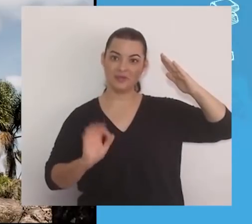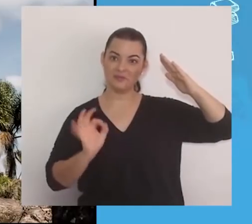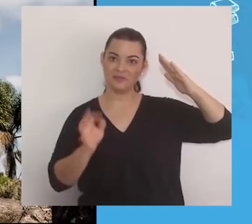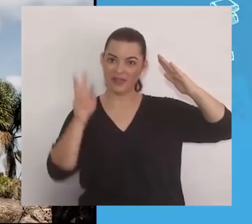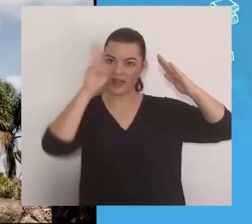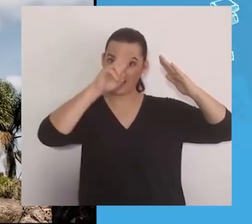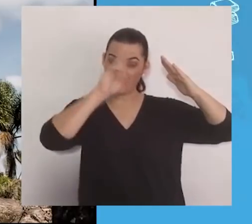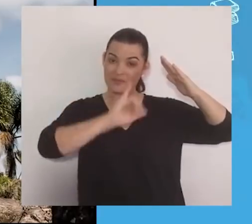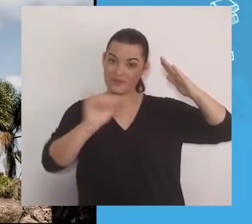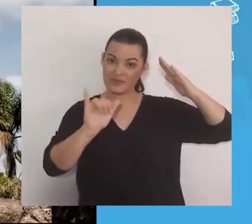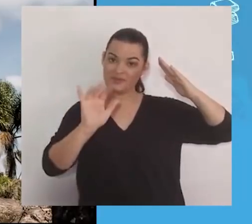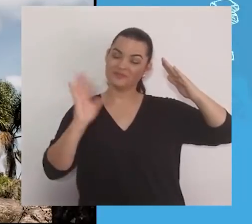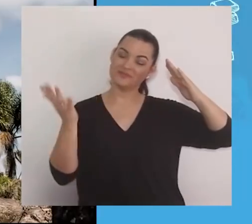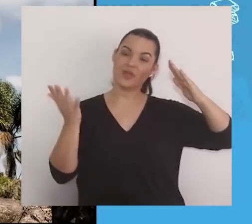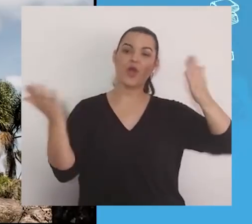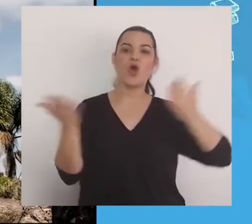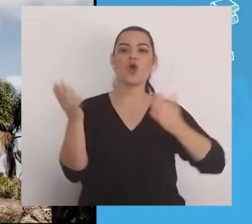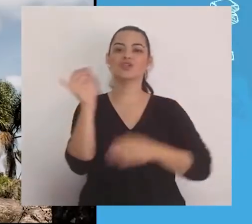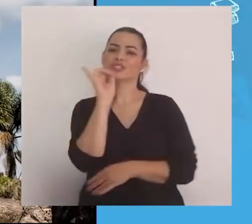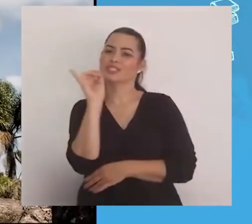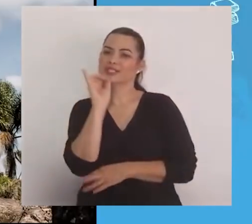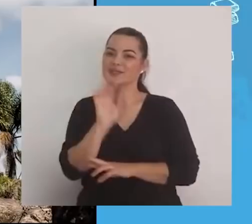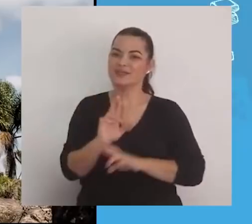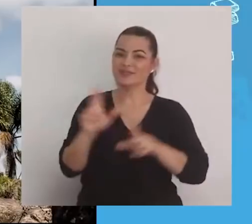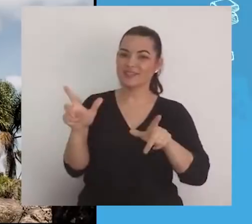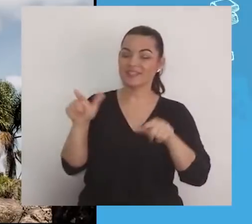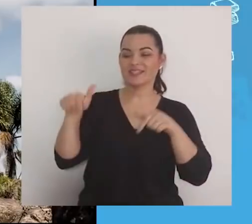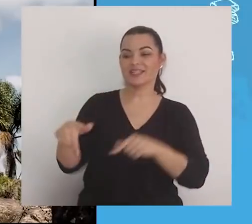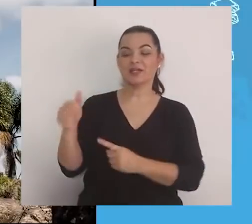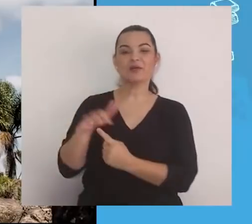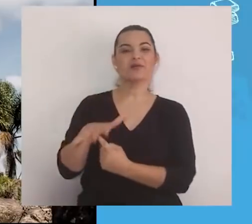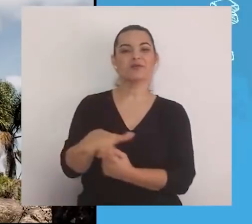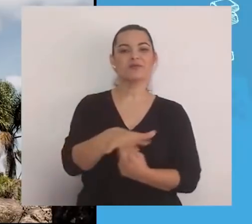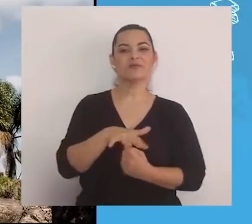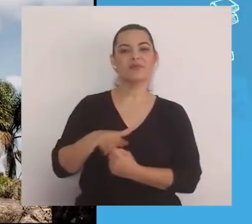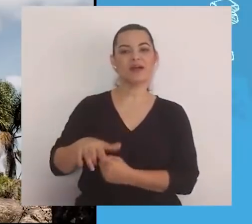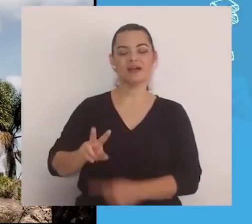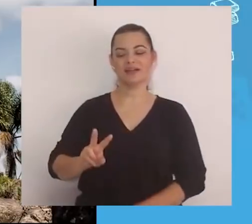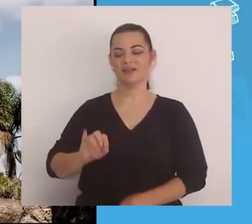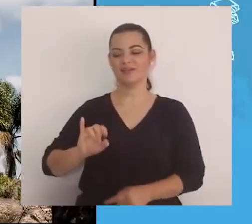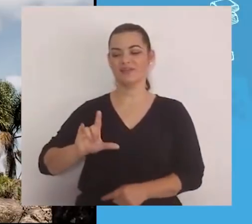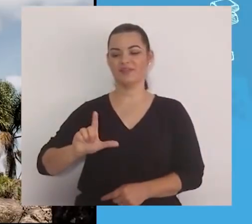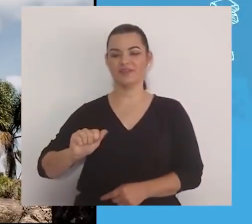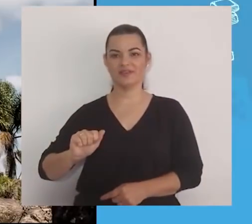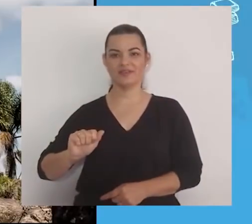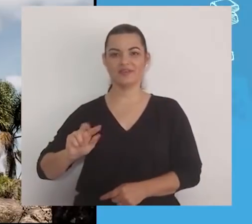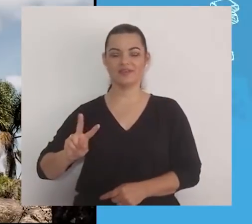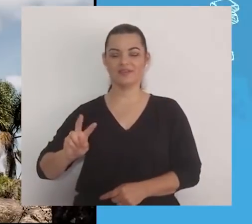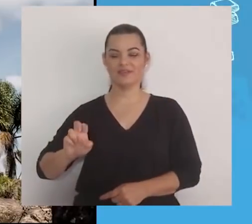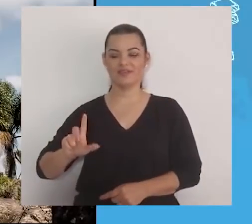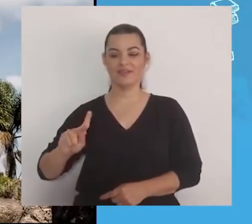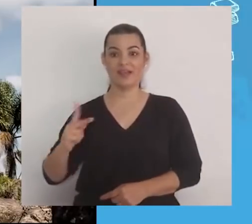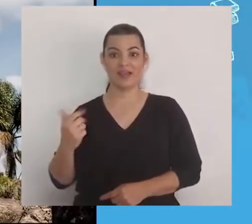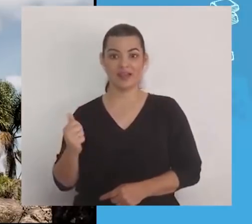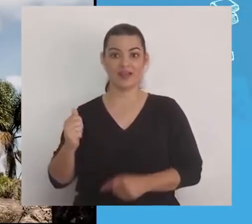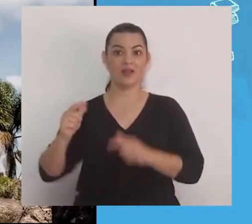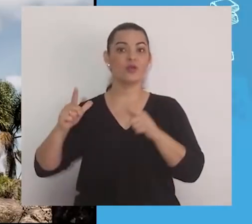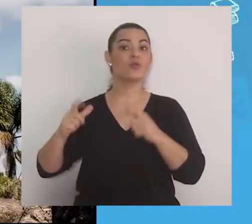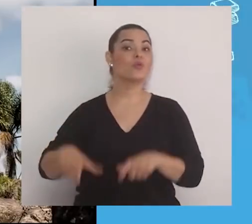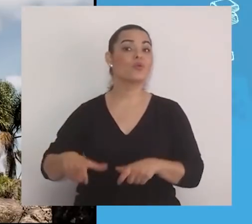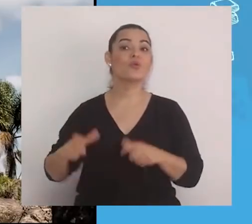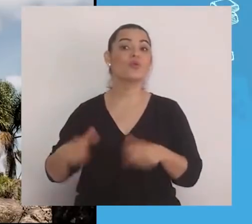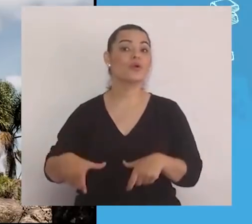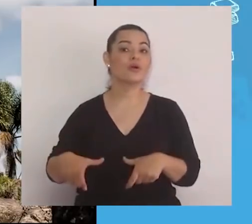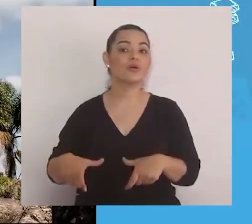mais um lugar que é ponto turístico aí para vocês conhecerem. Nós sempre